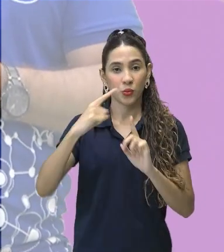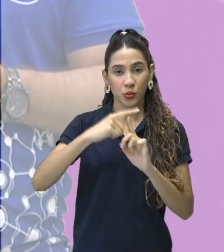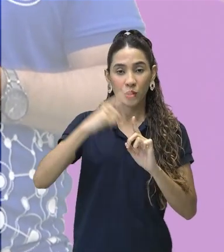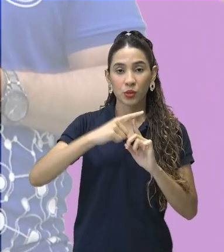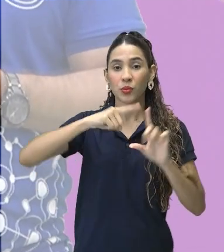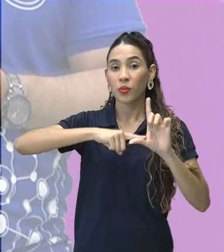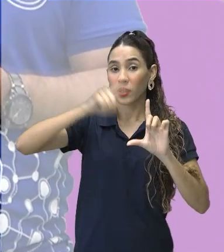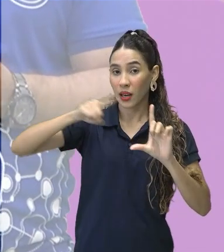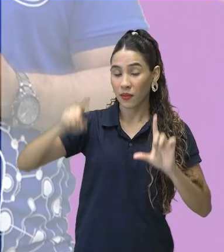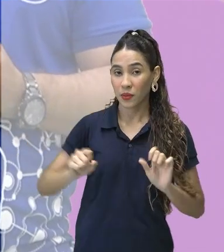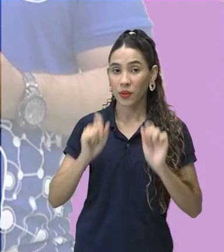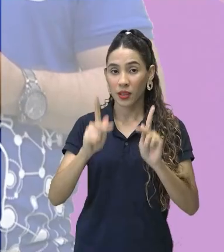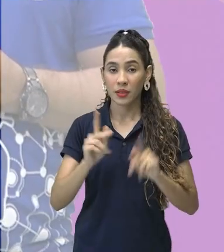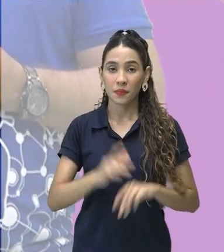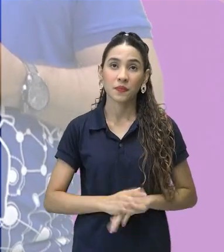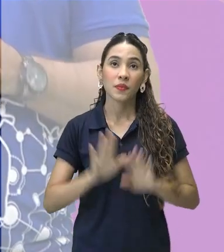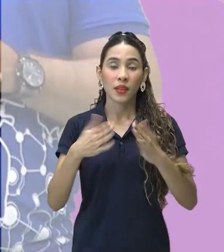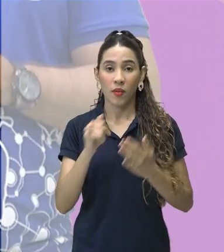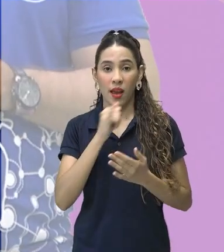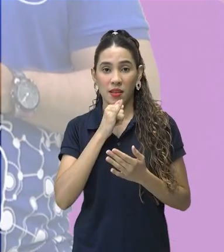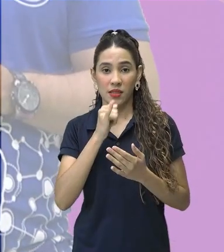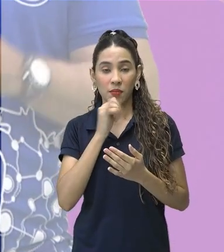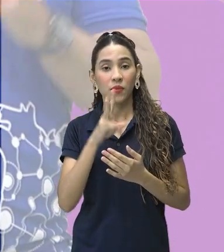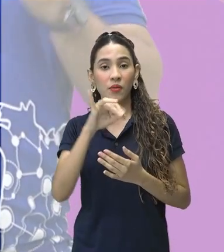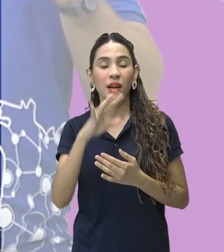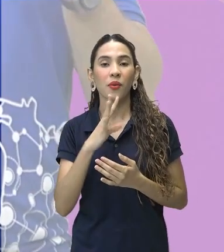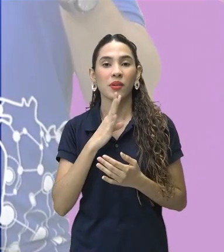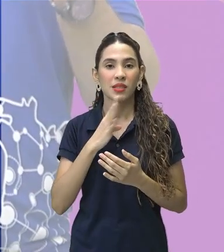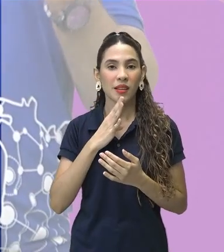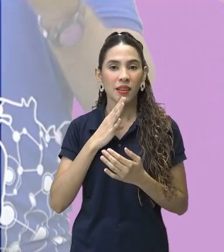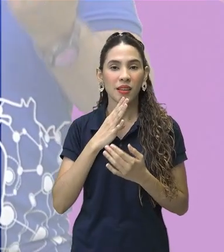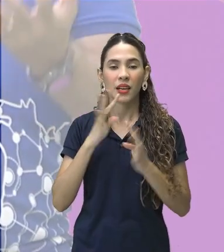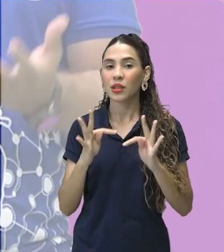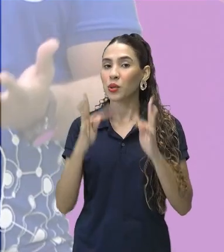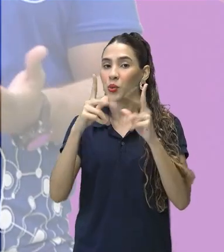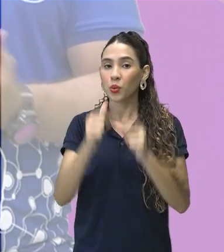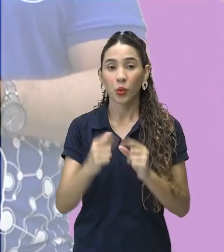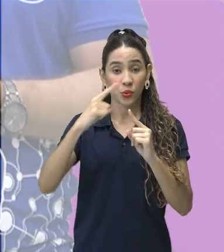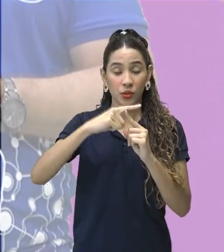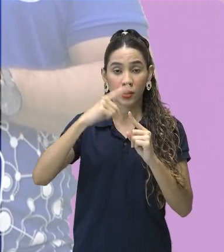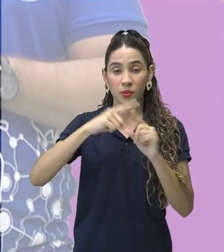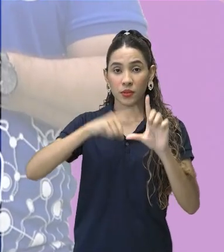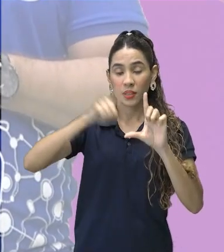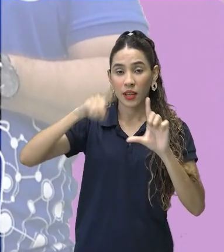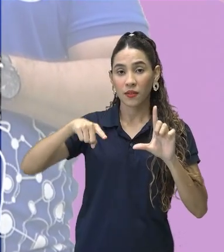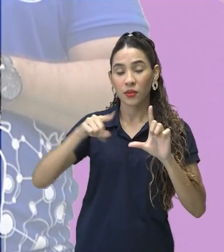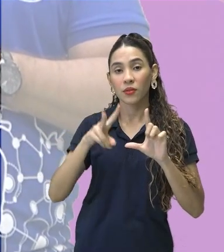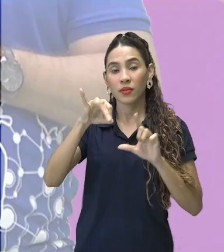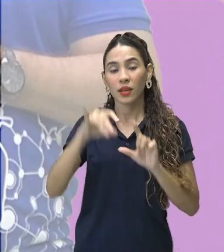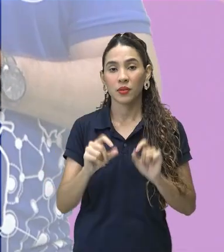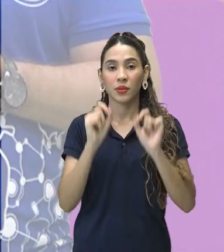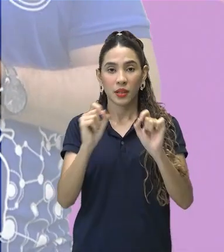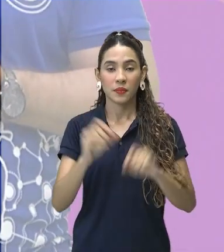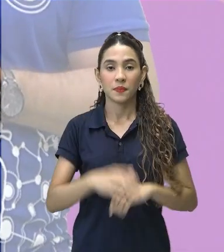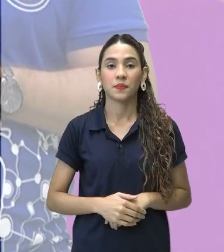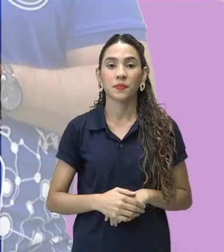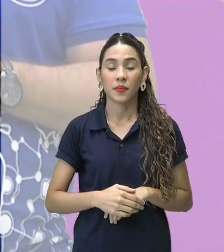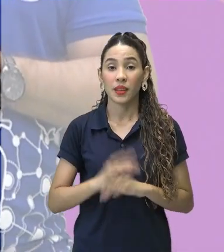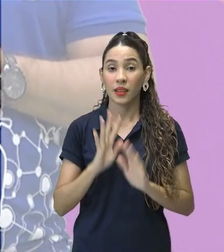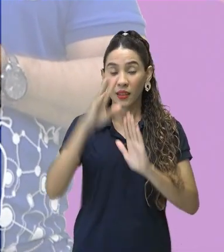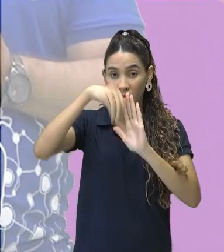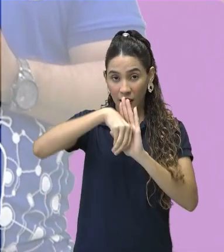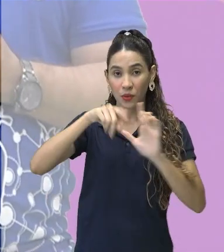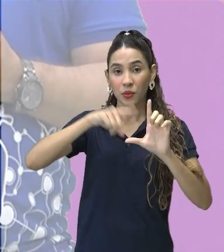de gráficos, tá bom? Então, os elementos que a gente vai conhecer em todos os tipos de gráfico, eles vão estar